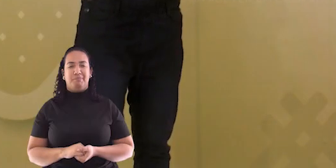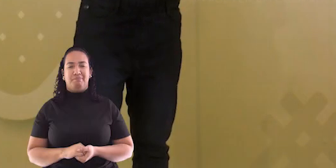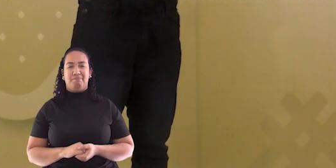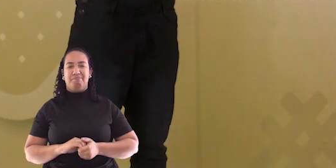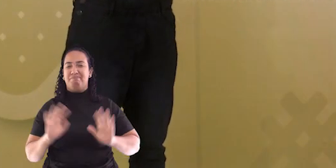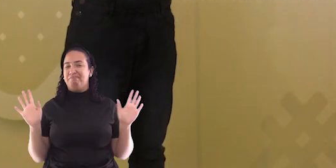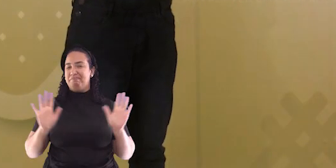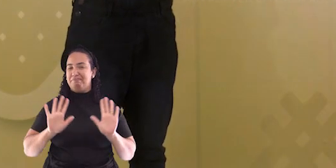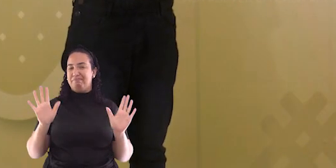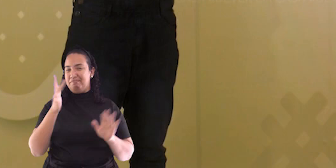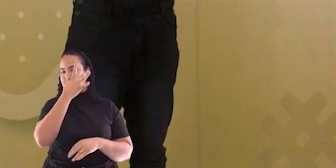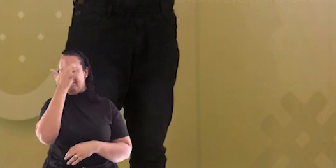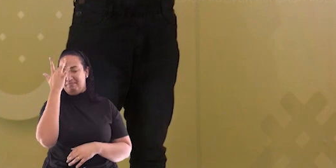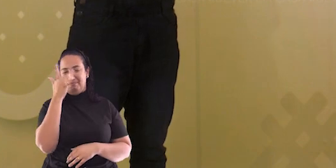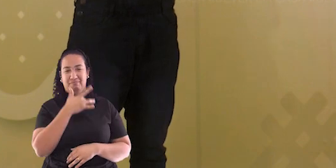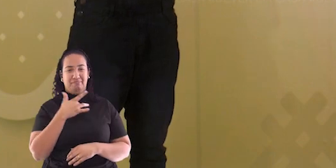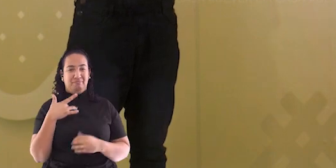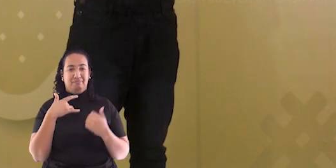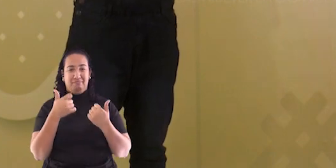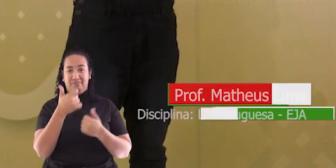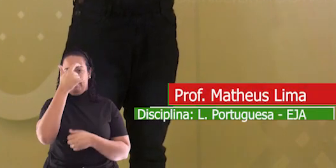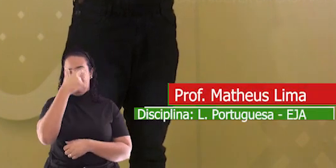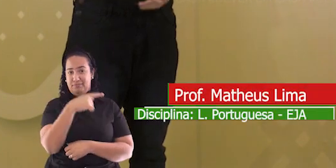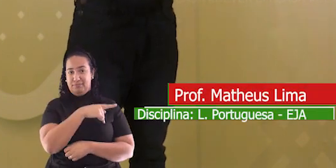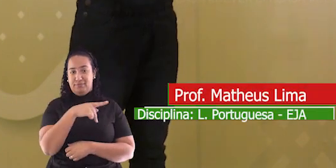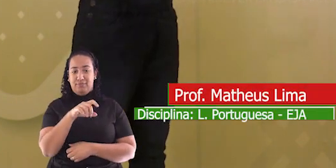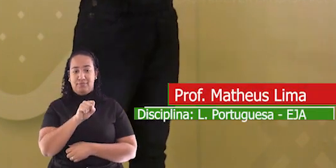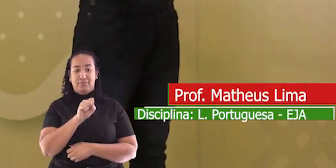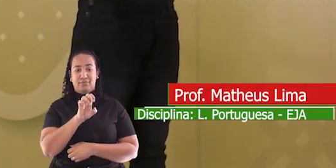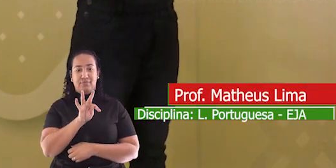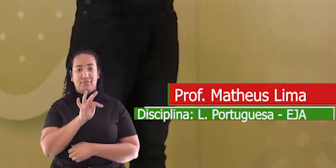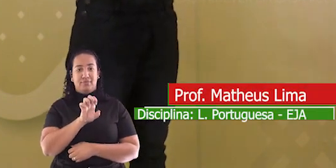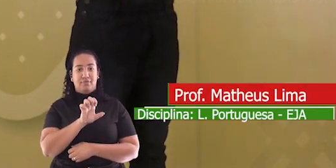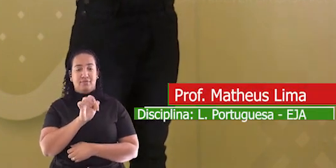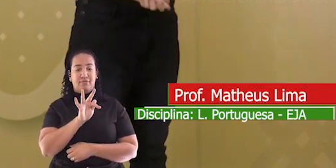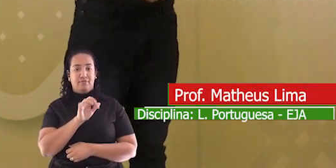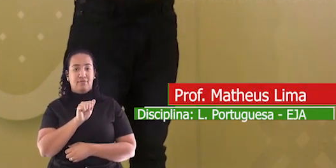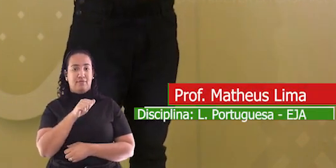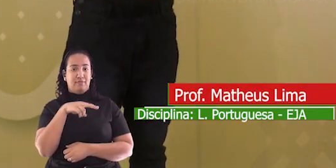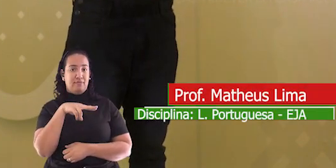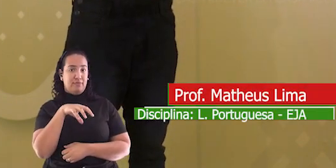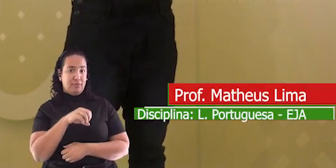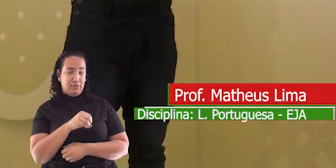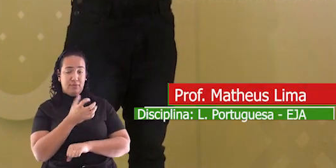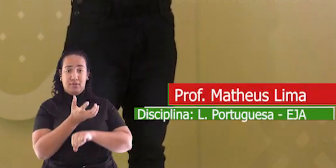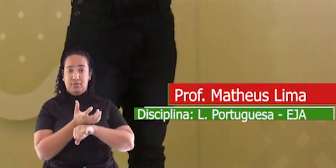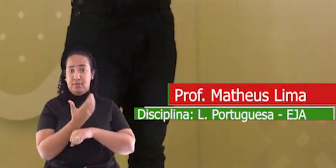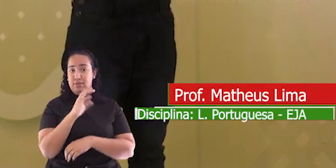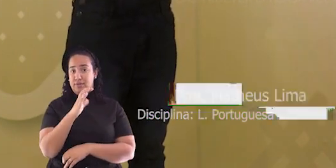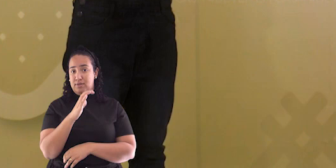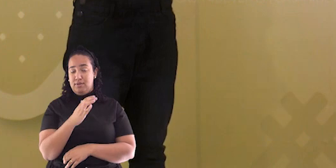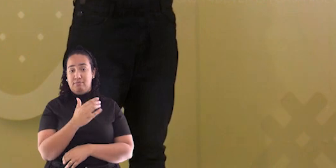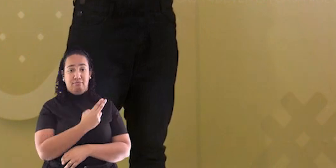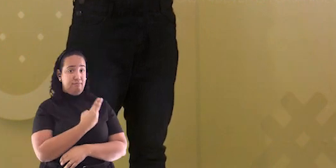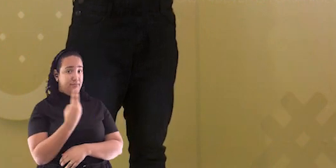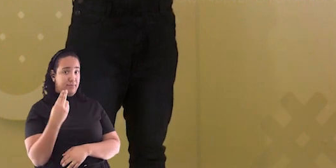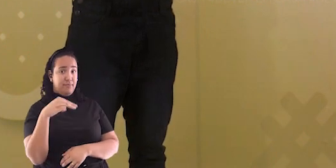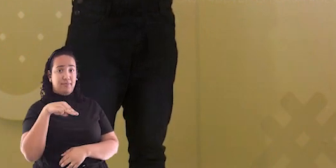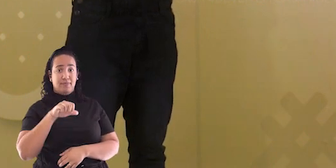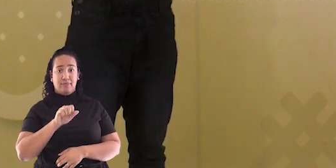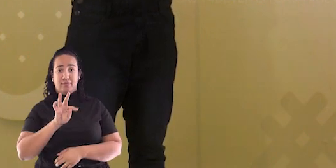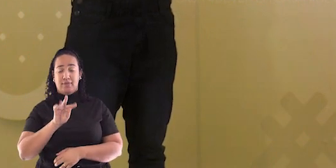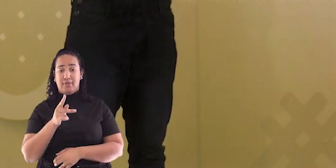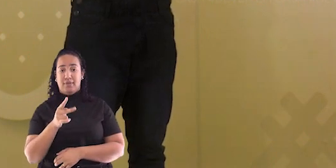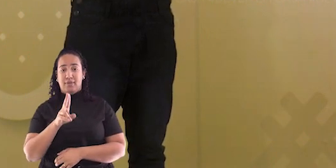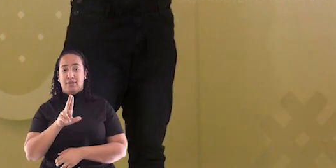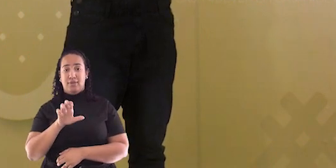Fala pessoal, tudo bem com vocês? Eu sou Stefano, professor de Ciências. Eu sou Matheus, professor de Língua Portuguesa. Pois é, vocês estão na nossa programação de